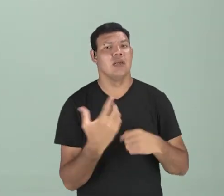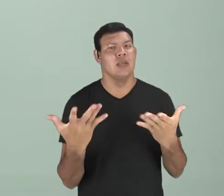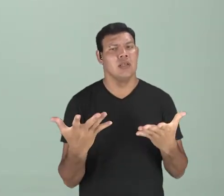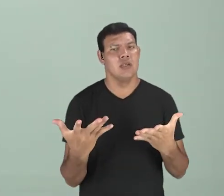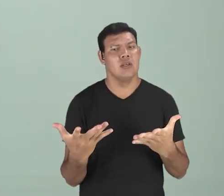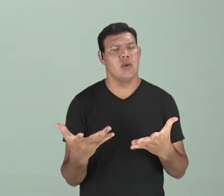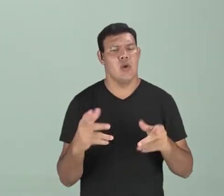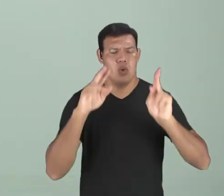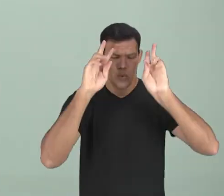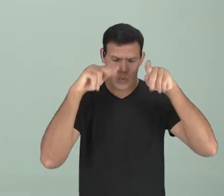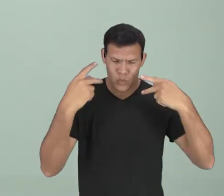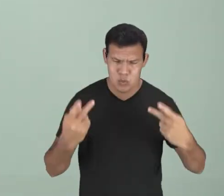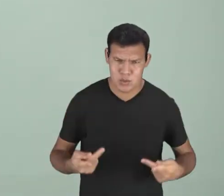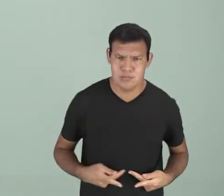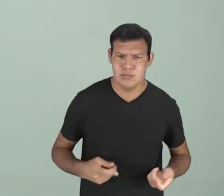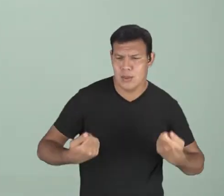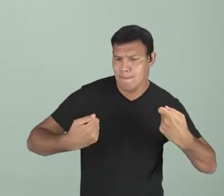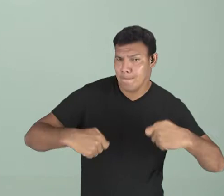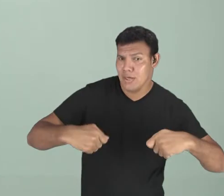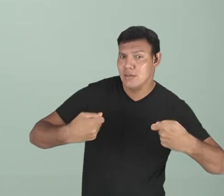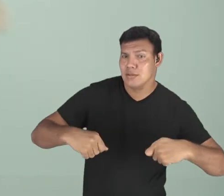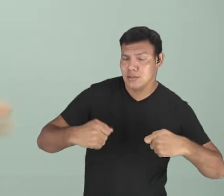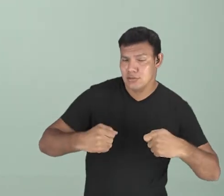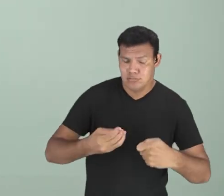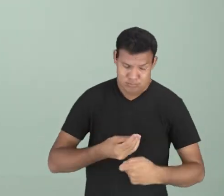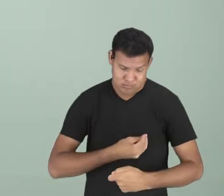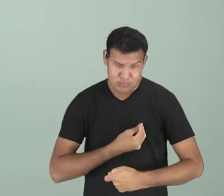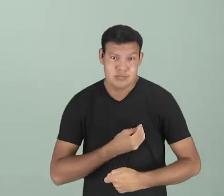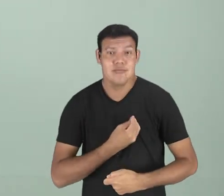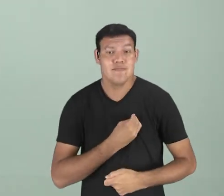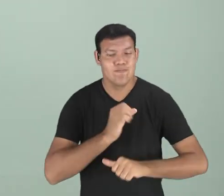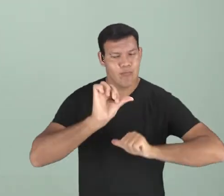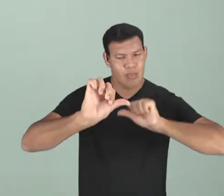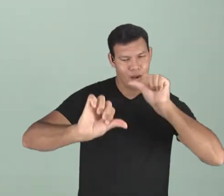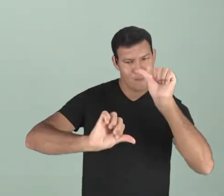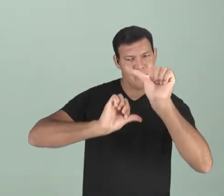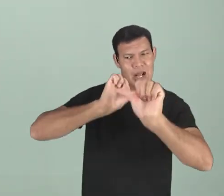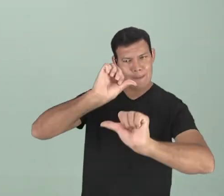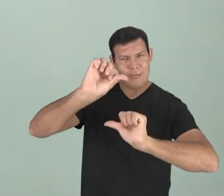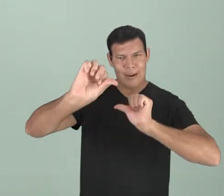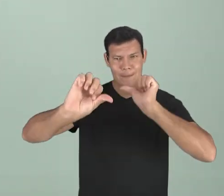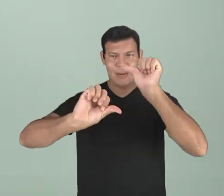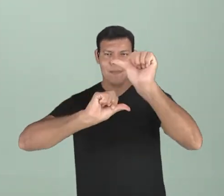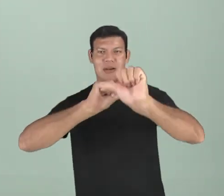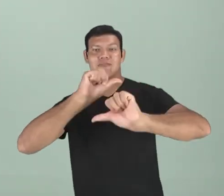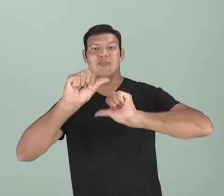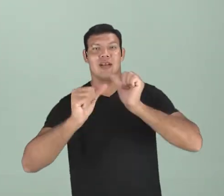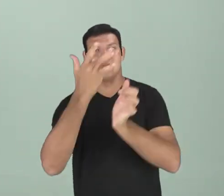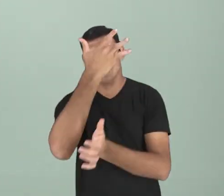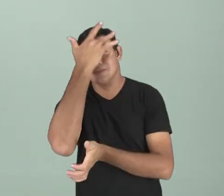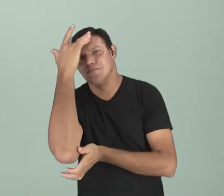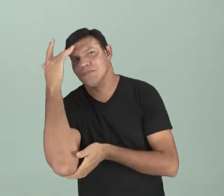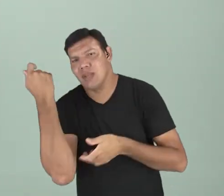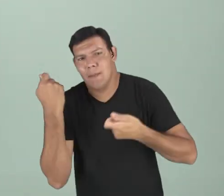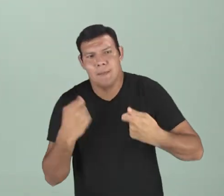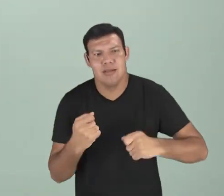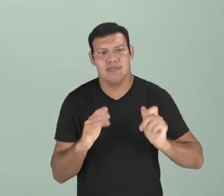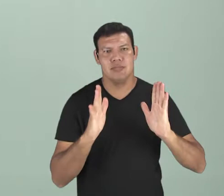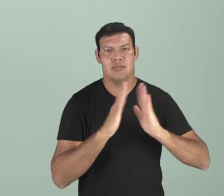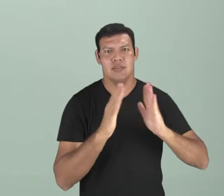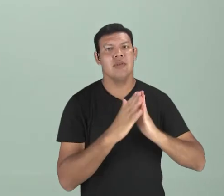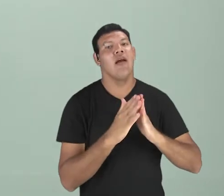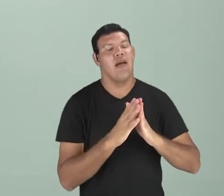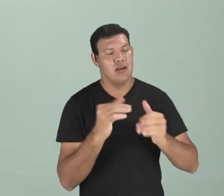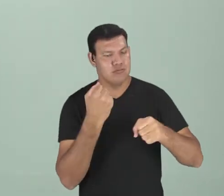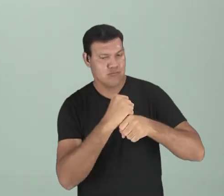o homem, como necessidade de sobrevivência, passa a modificar. Então, uma pessoa precisa de uma casa, constrói